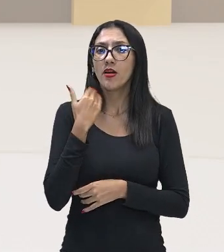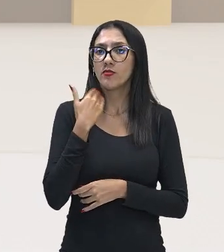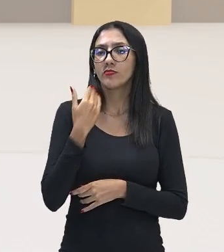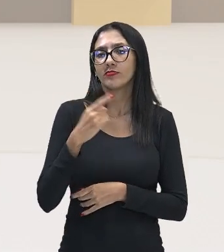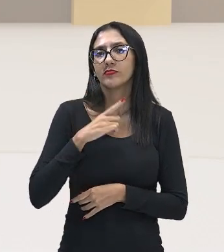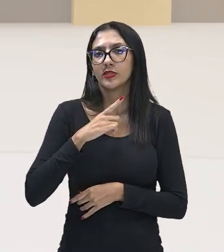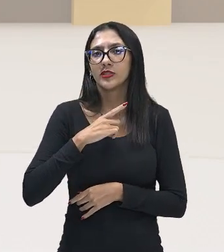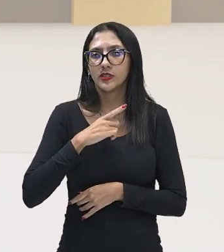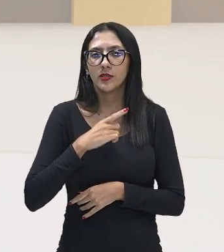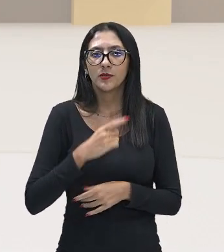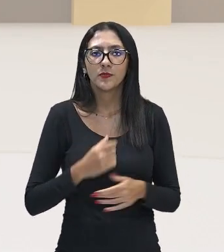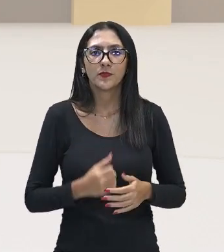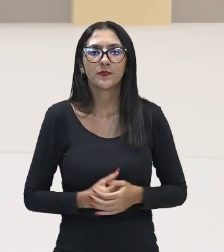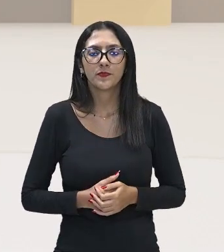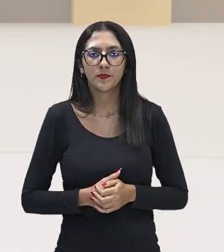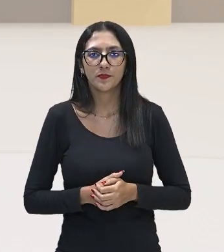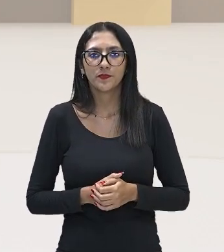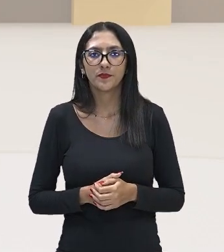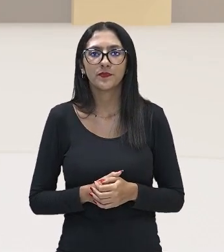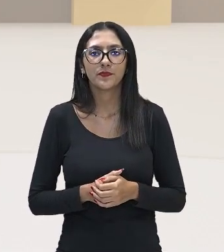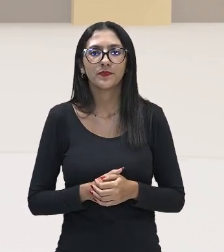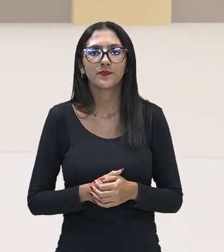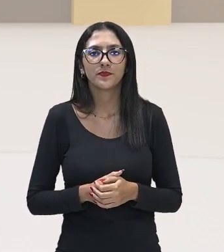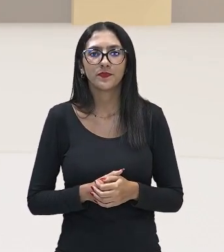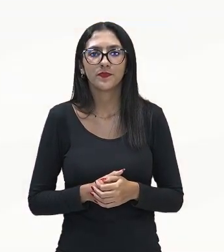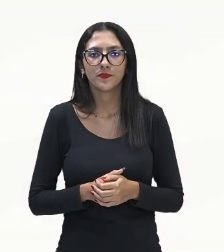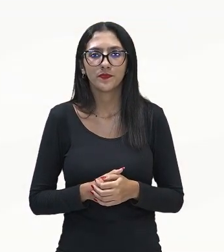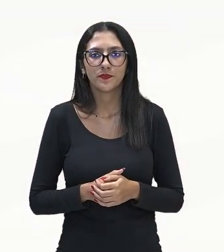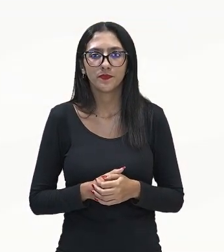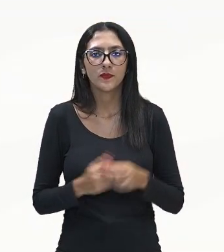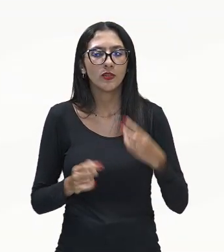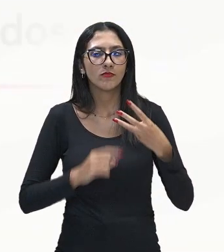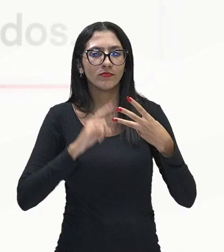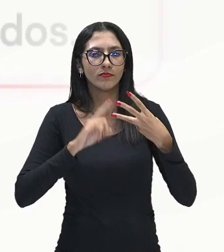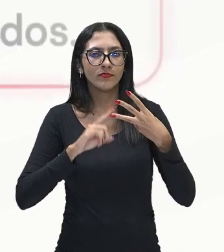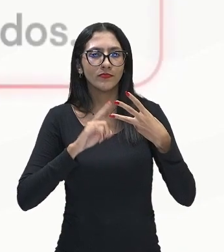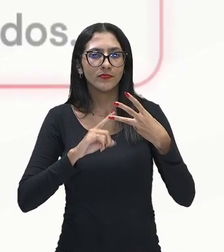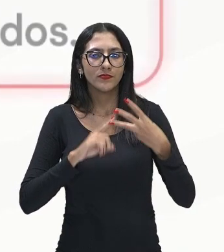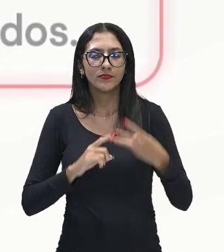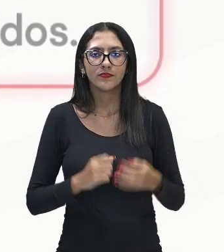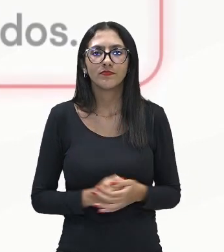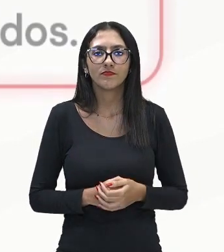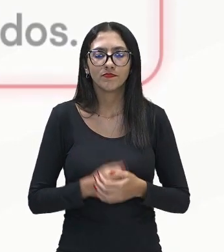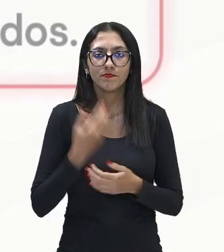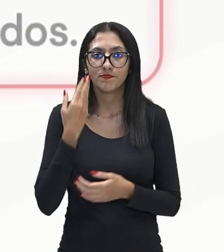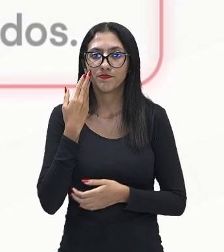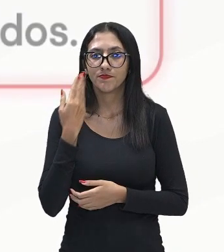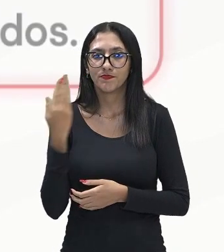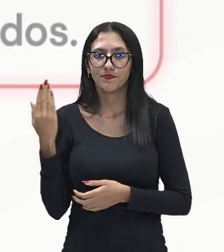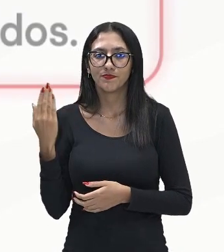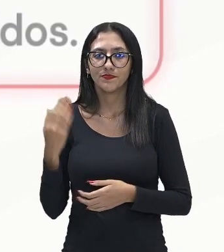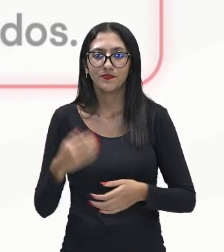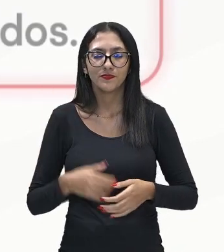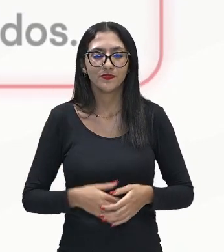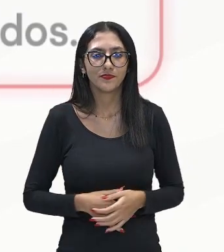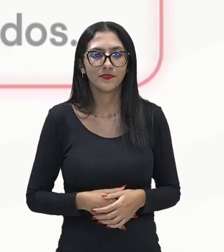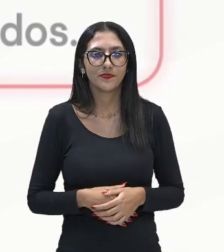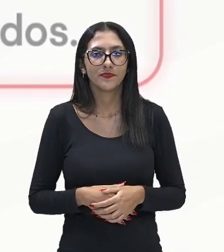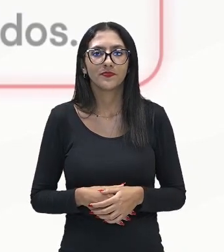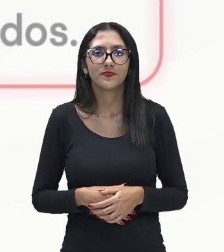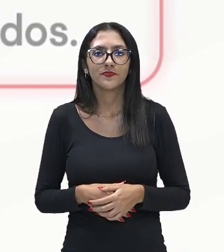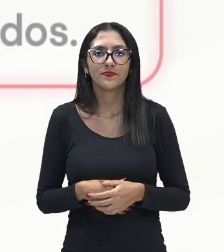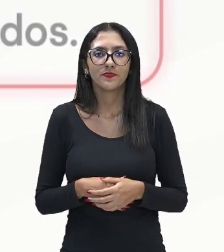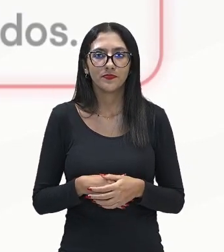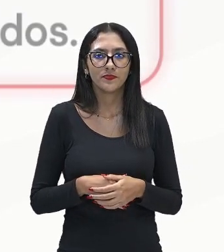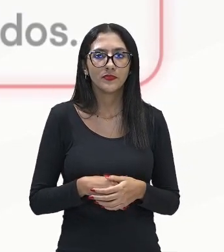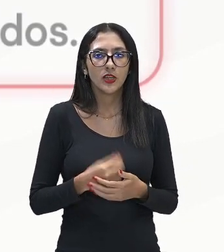CDBs são ofertados por bancos, tudo bem? O nosso próximo, LCIs e LCAs. Investir